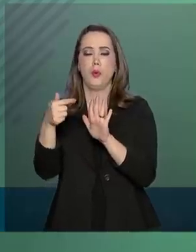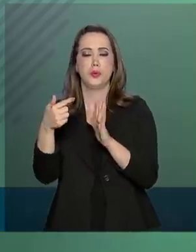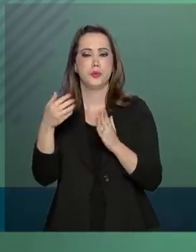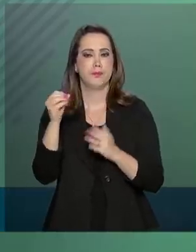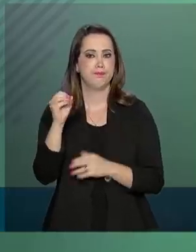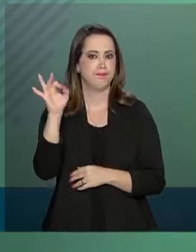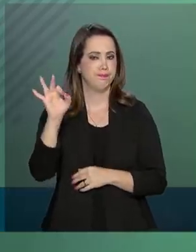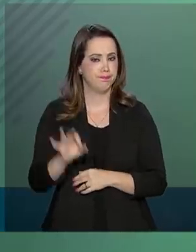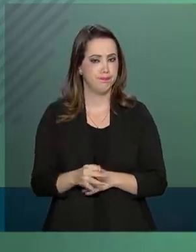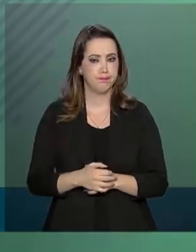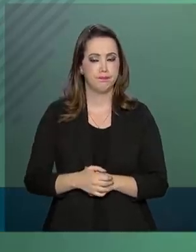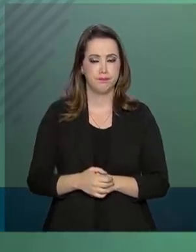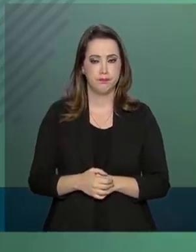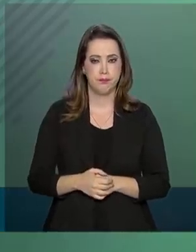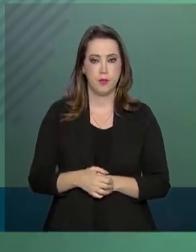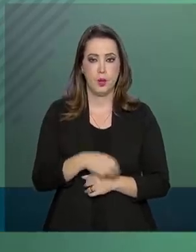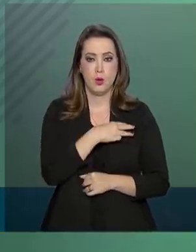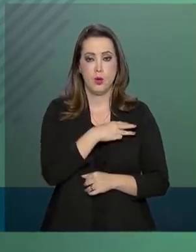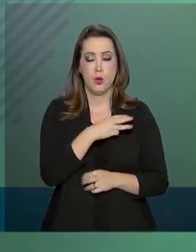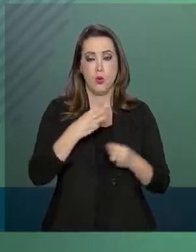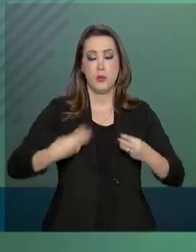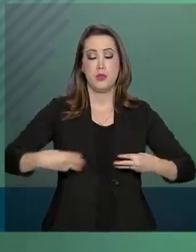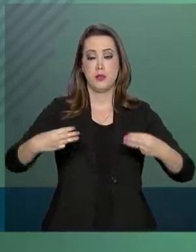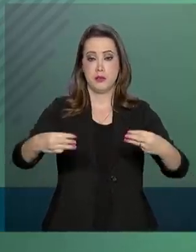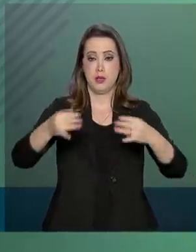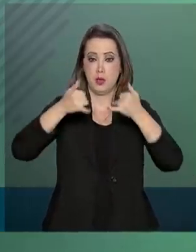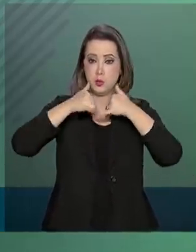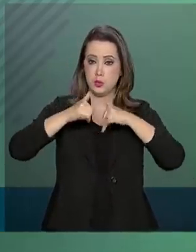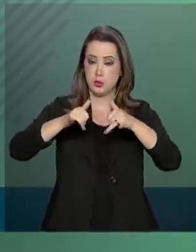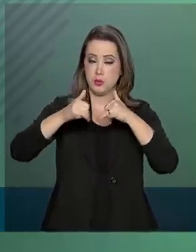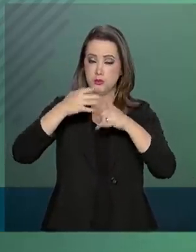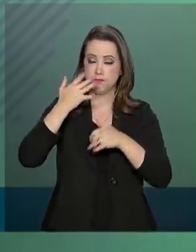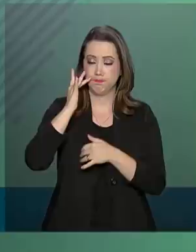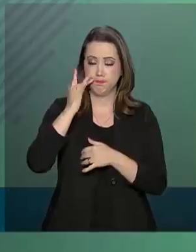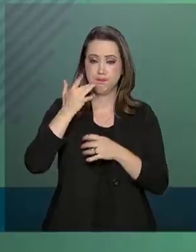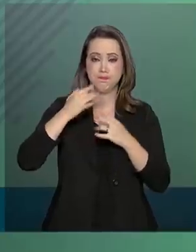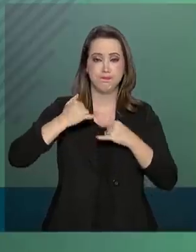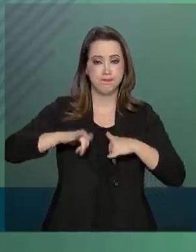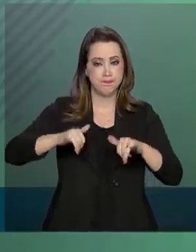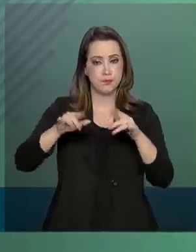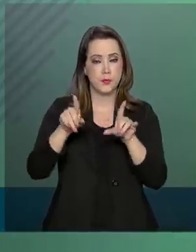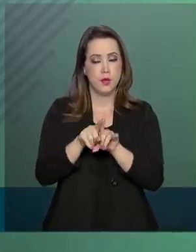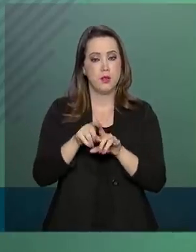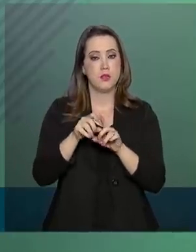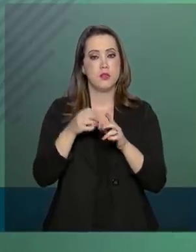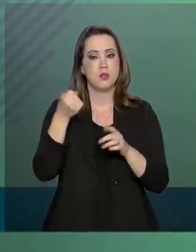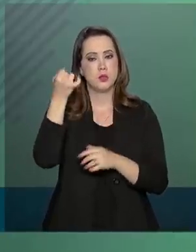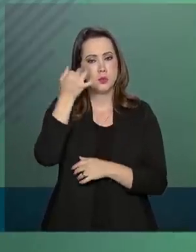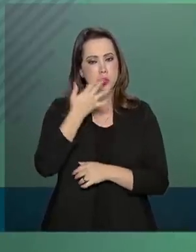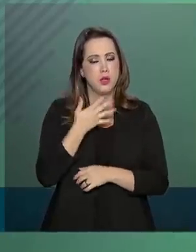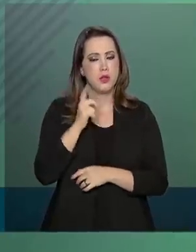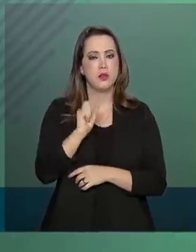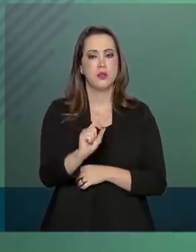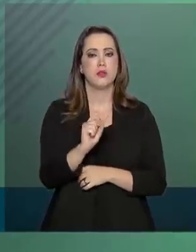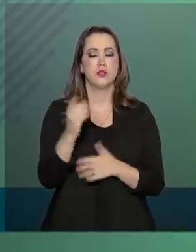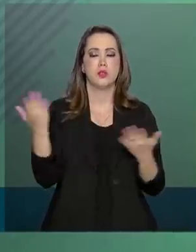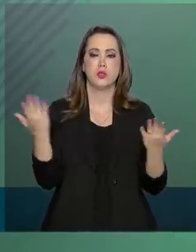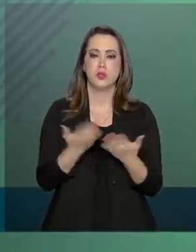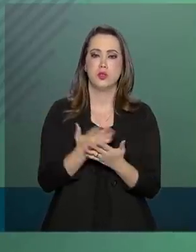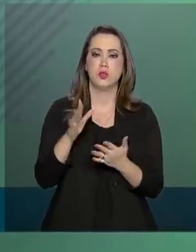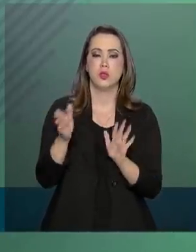ministério das minas e energias emitiu uma nota acerca da situação que se encontra